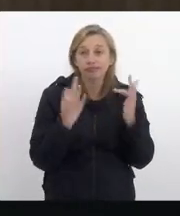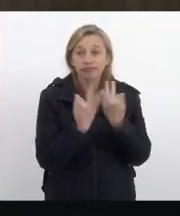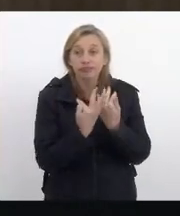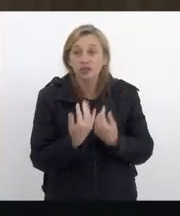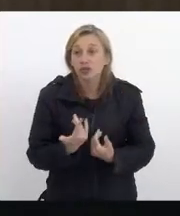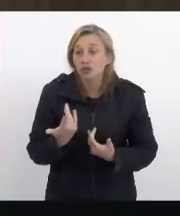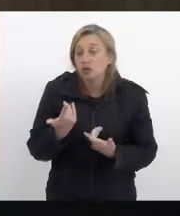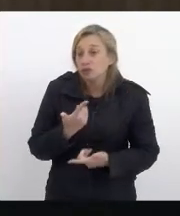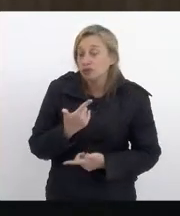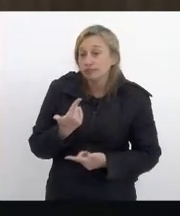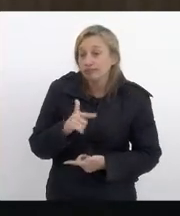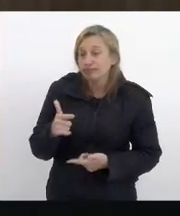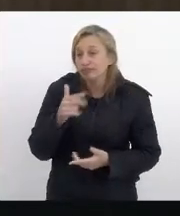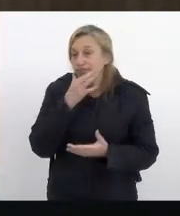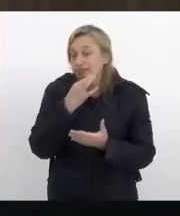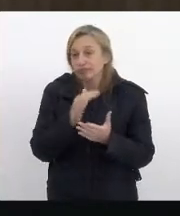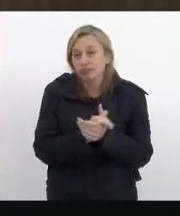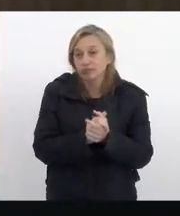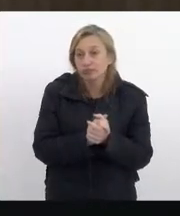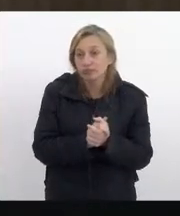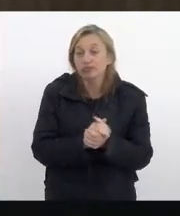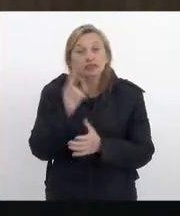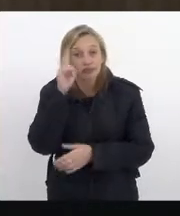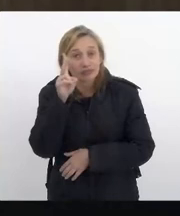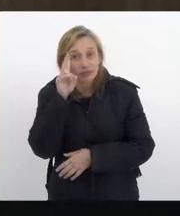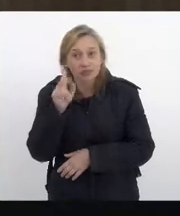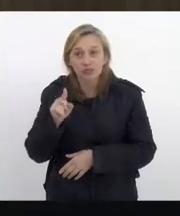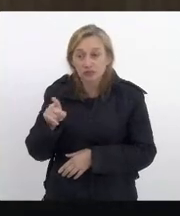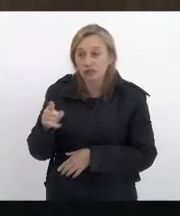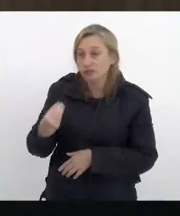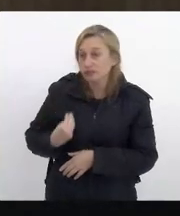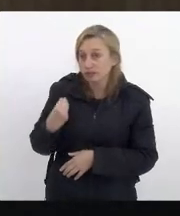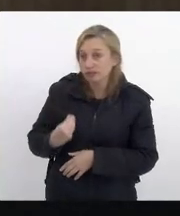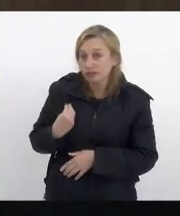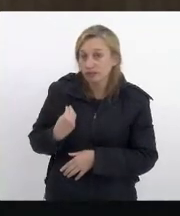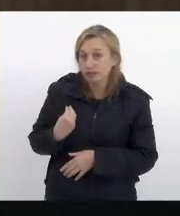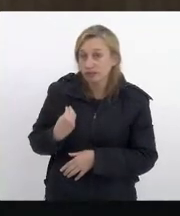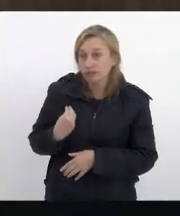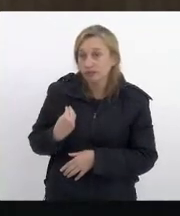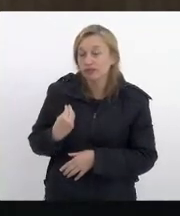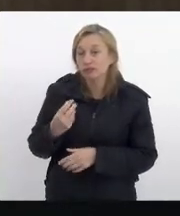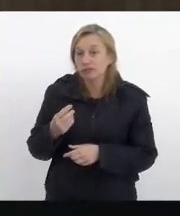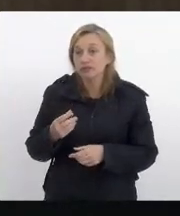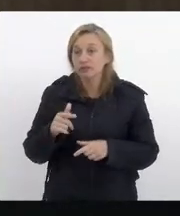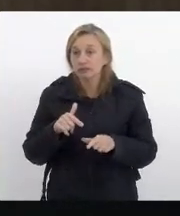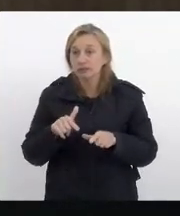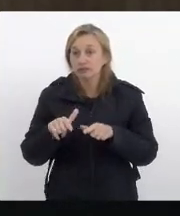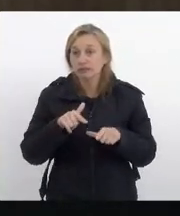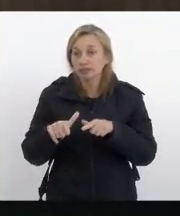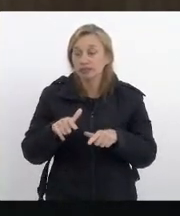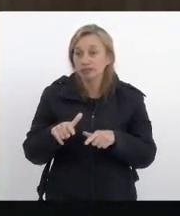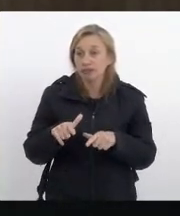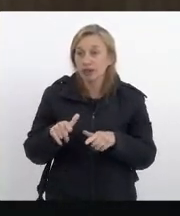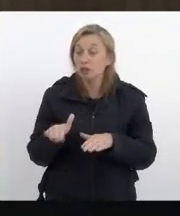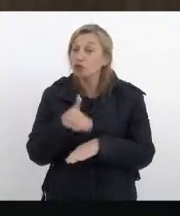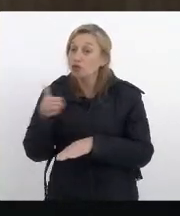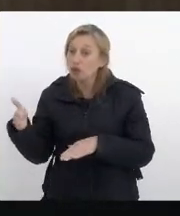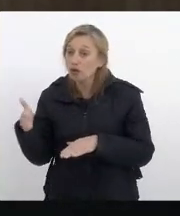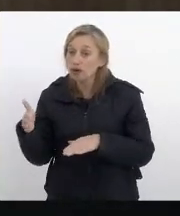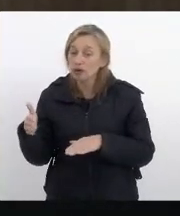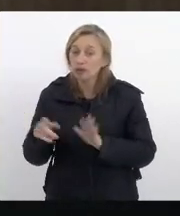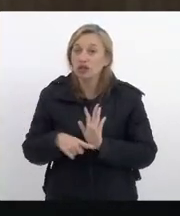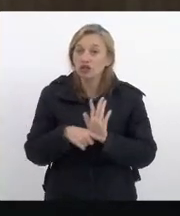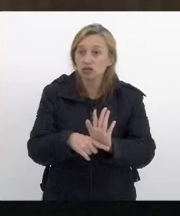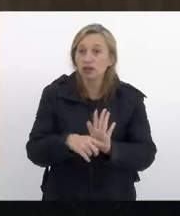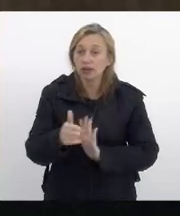hoje não tem mais seus esposos, né? Lembrando que quando eles estão vivos, eles ainda fazem um serviço extra para completar a renda